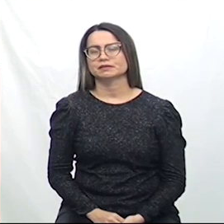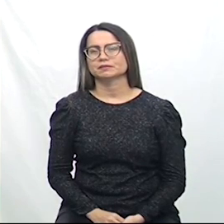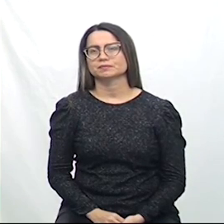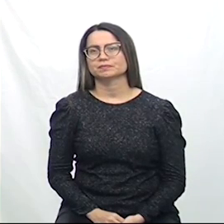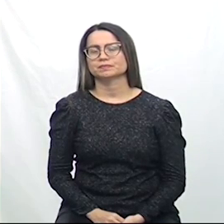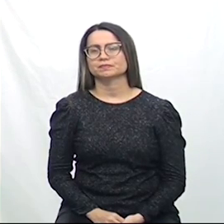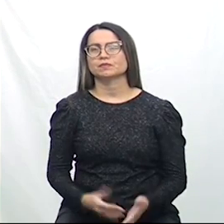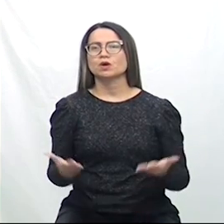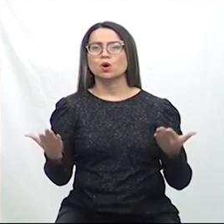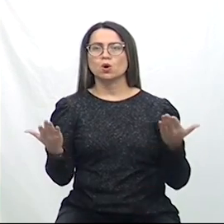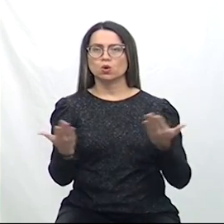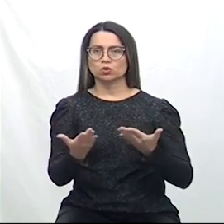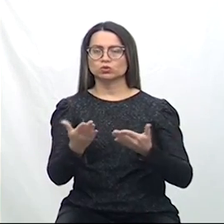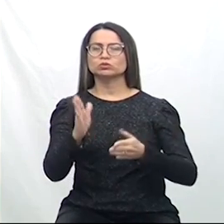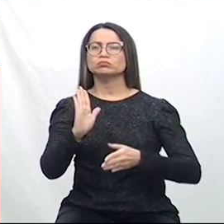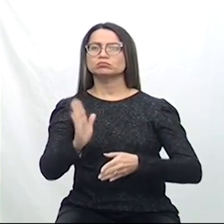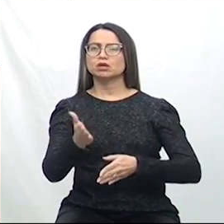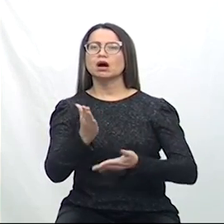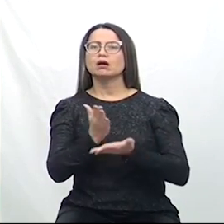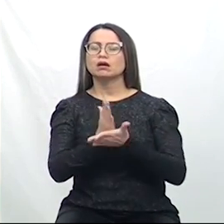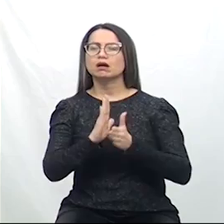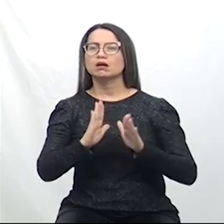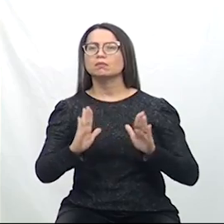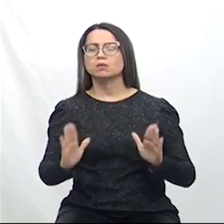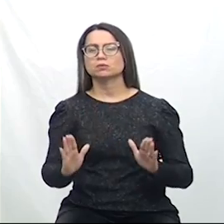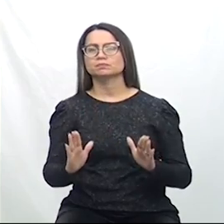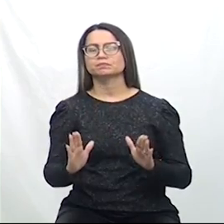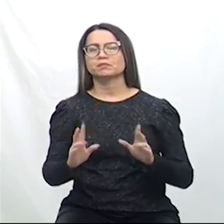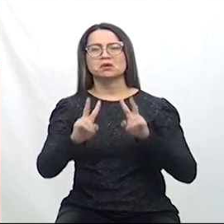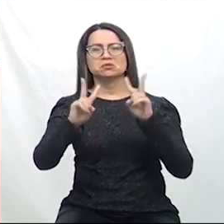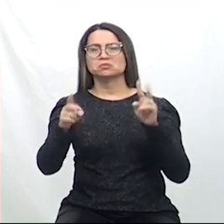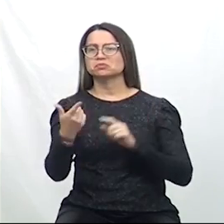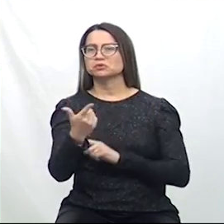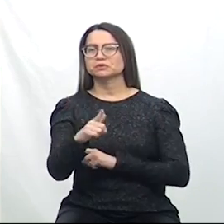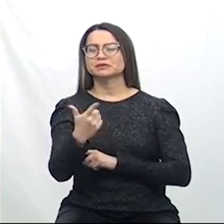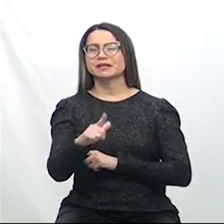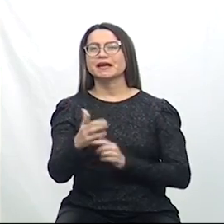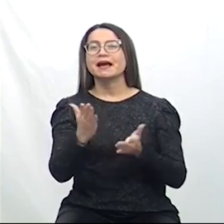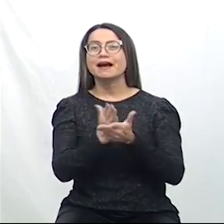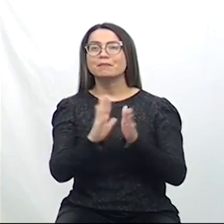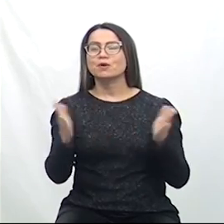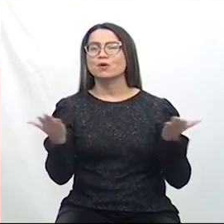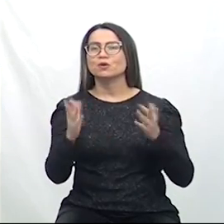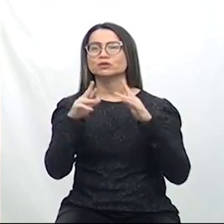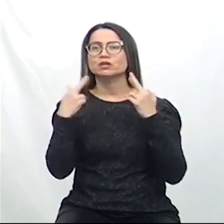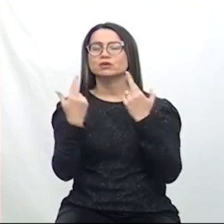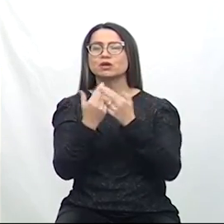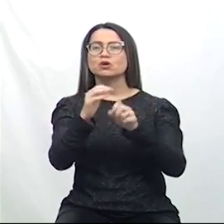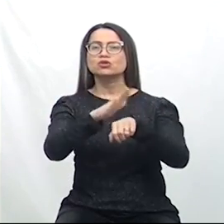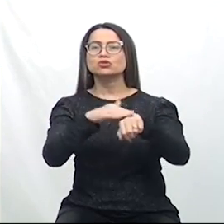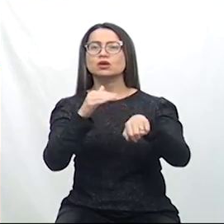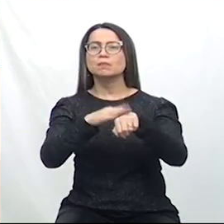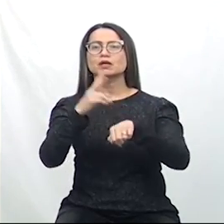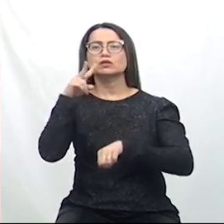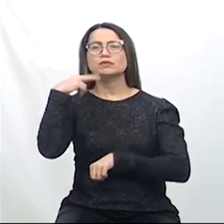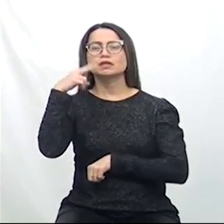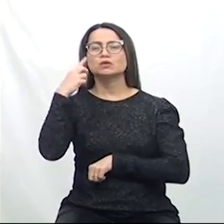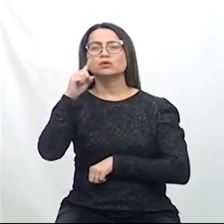Terminado a hora do dia, não havendo mais nada a tratar, encerramos os trabalhos da presente sessão. Convocando os senhores vereadores para a próxima,